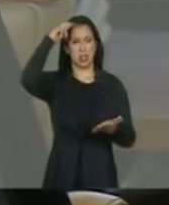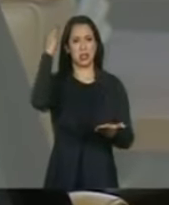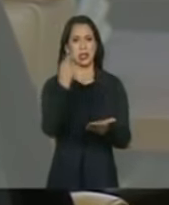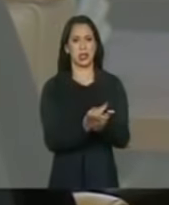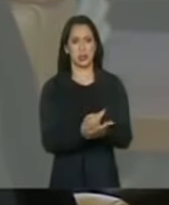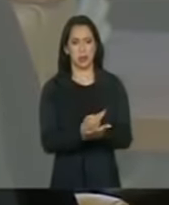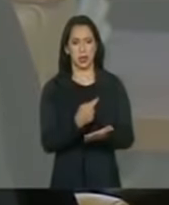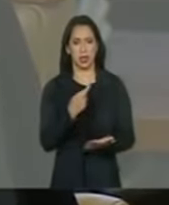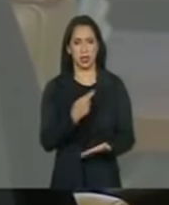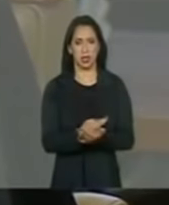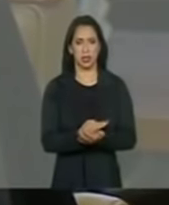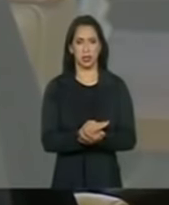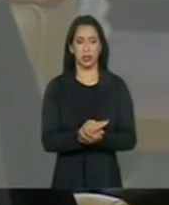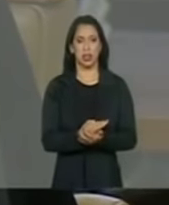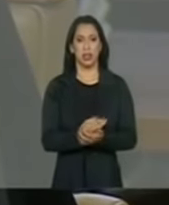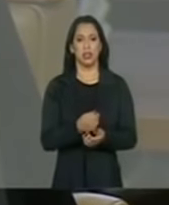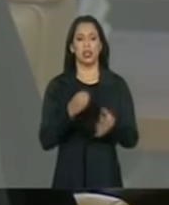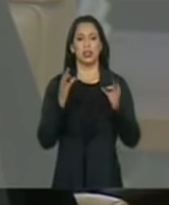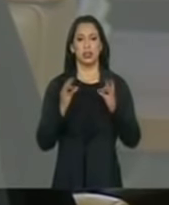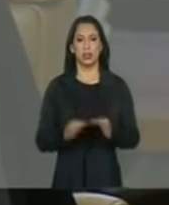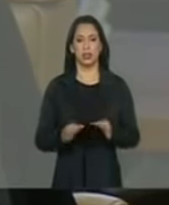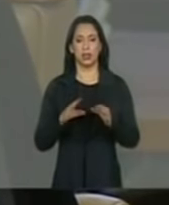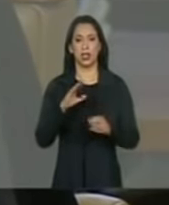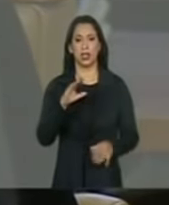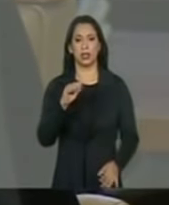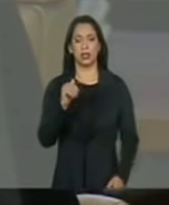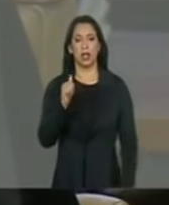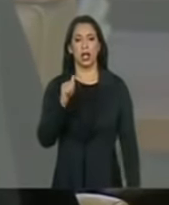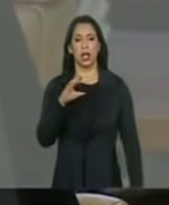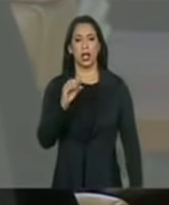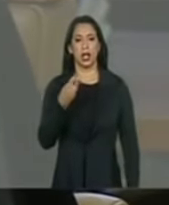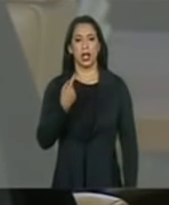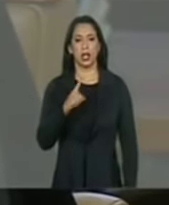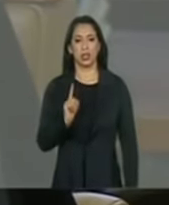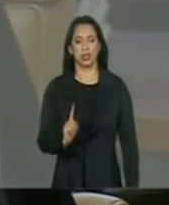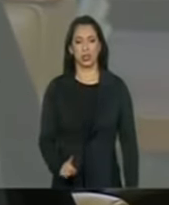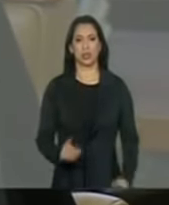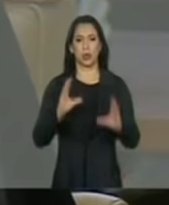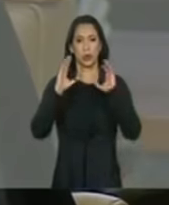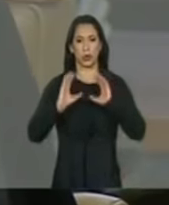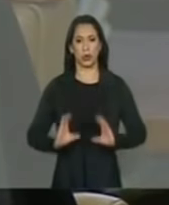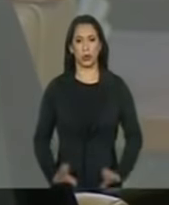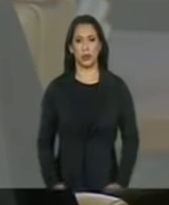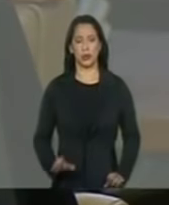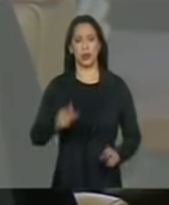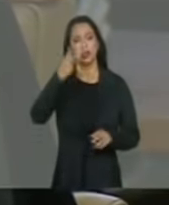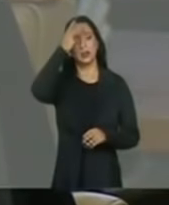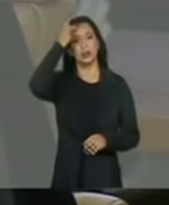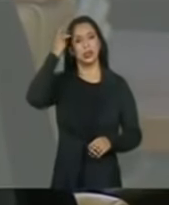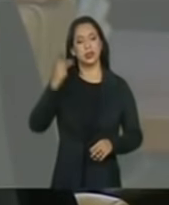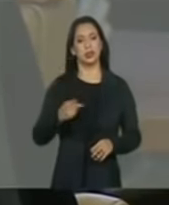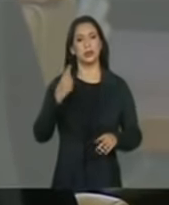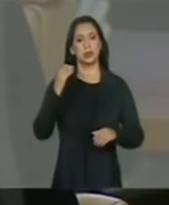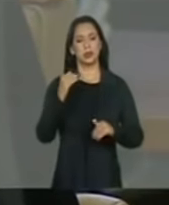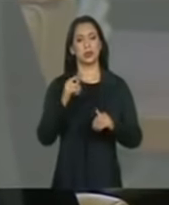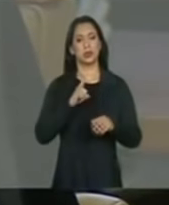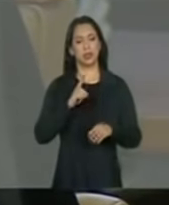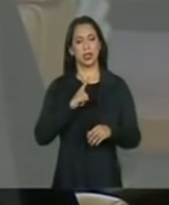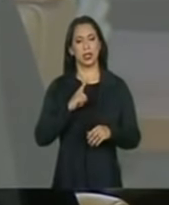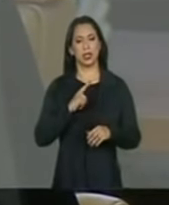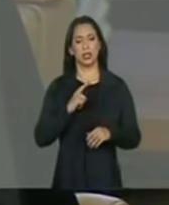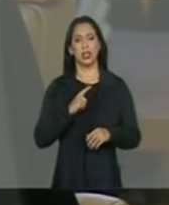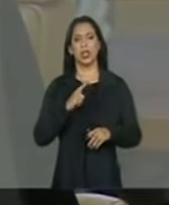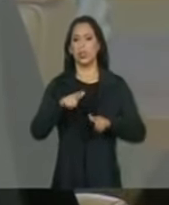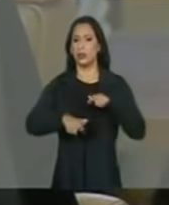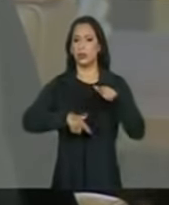fatores determinantes da ação e do comportamento daqueles que desempenham qualquer função pública em nosso